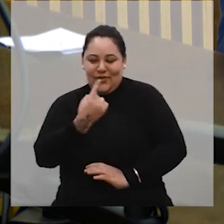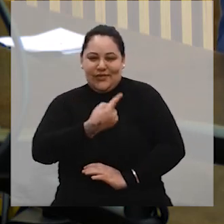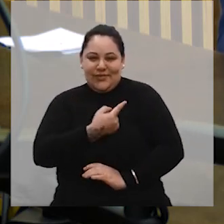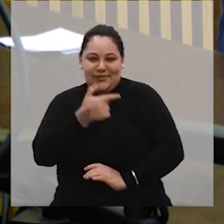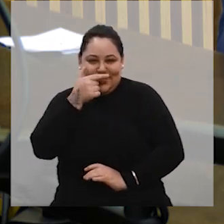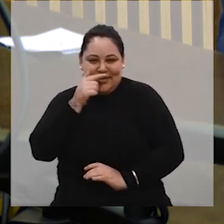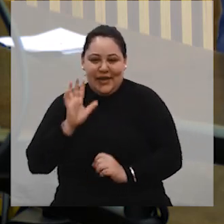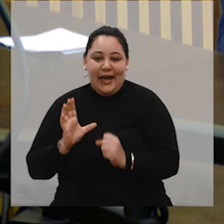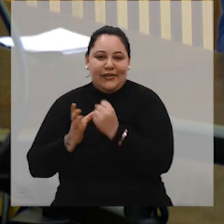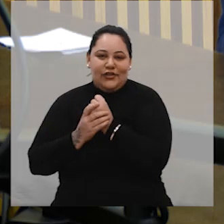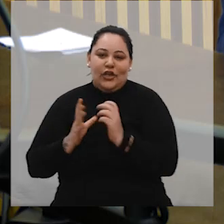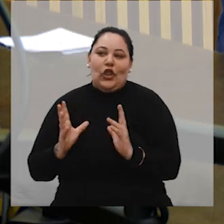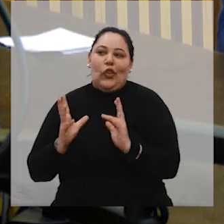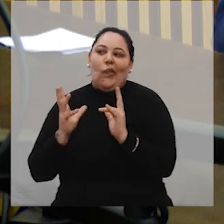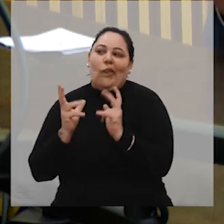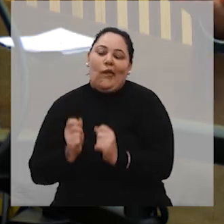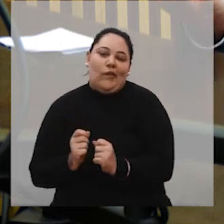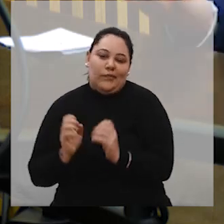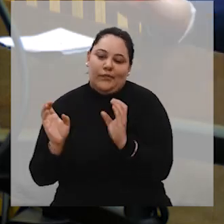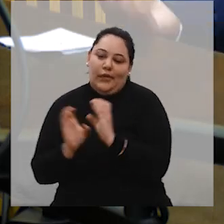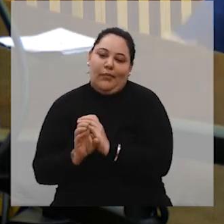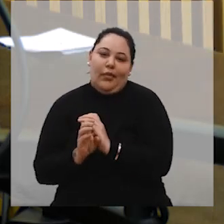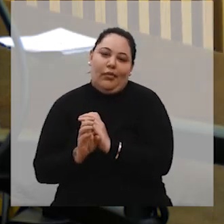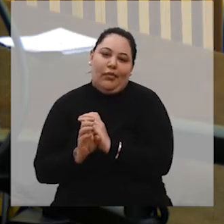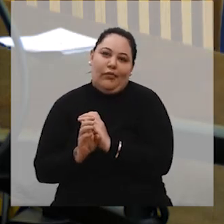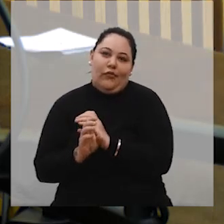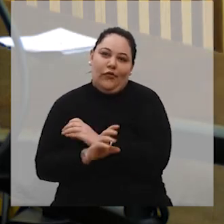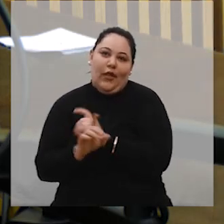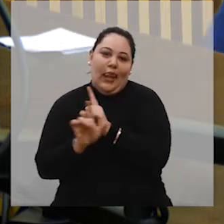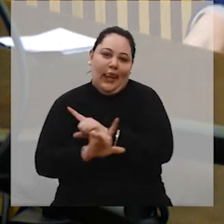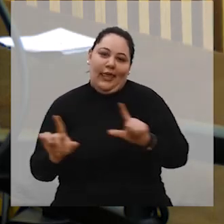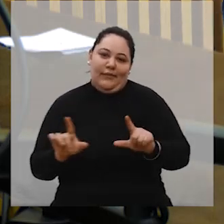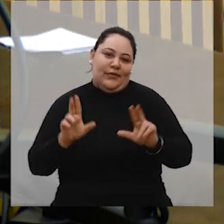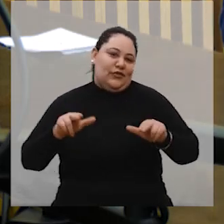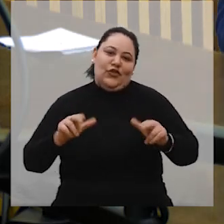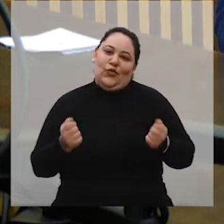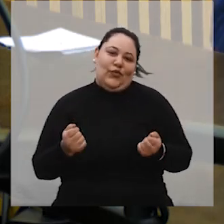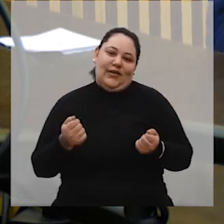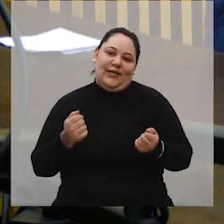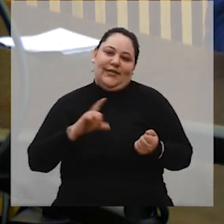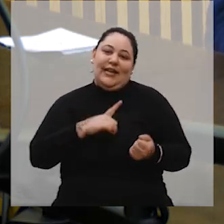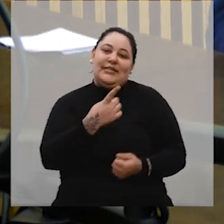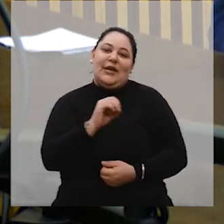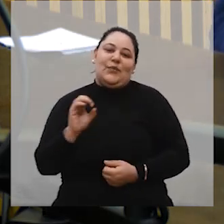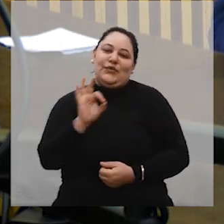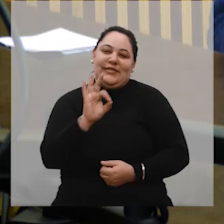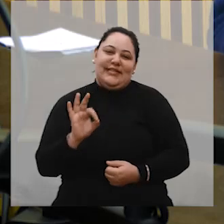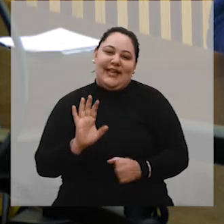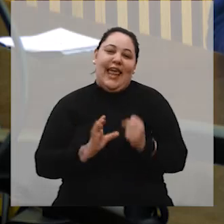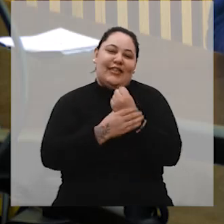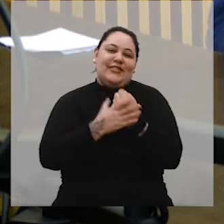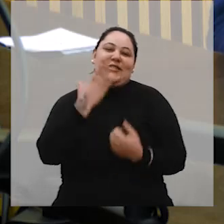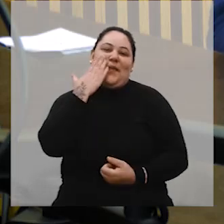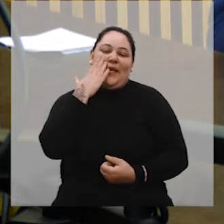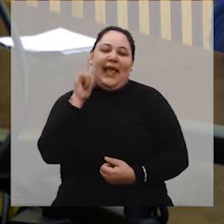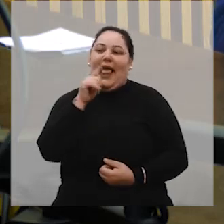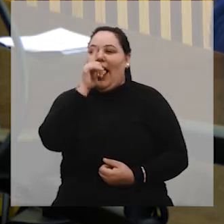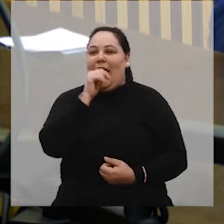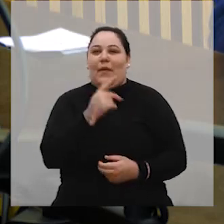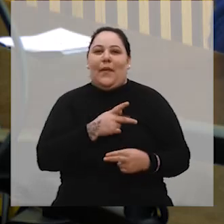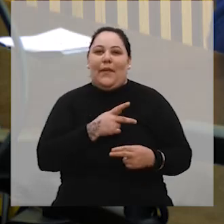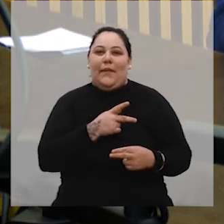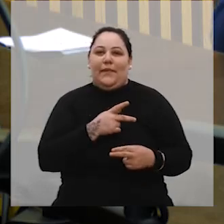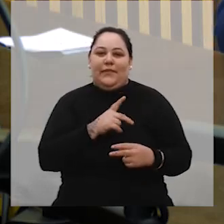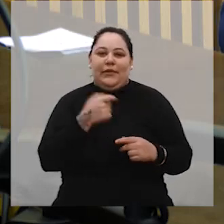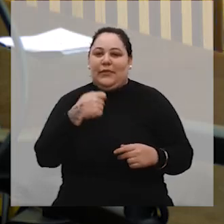para garantir que todas são completamente puras? A gente nunca vai ter essa garantia, né? Mas também a gente não precisa enlouquecer por